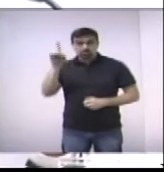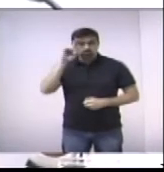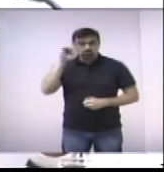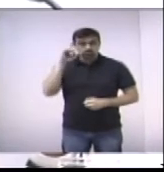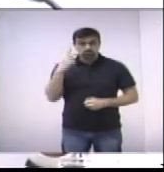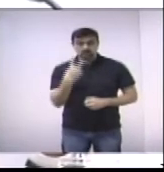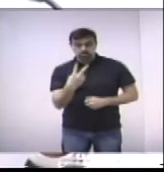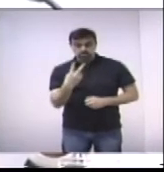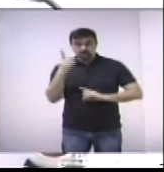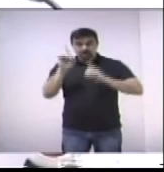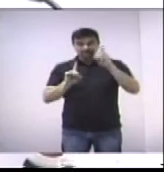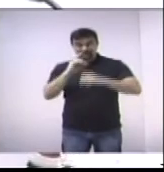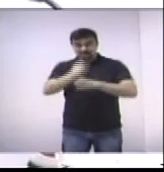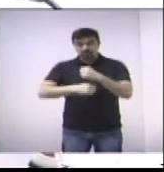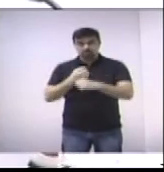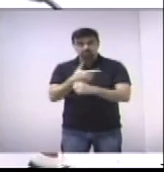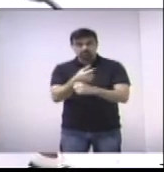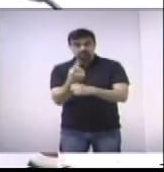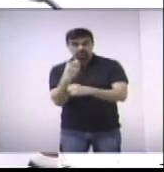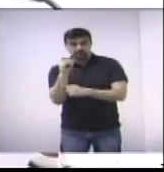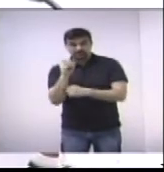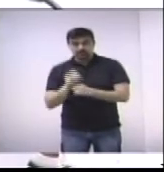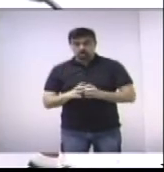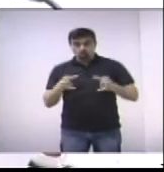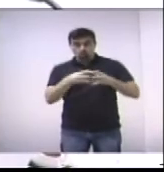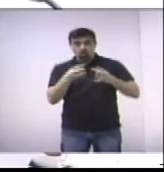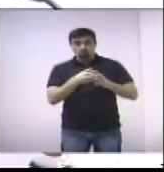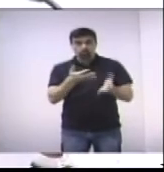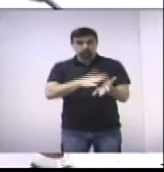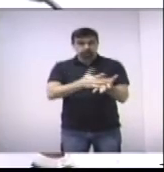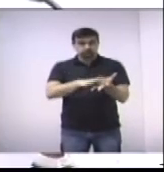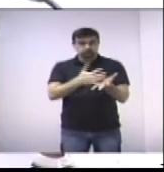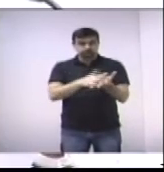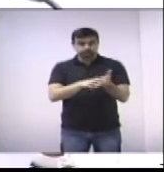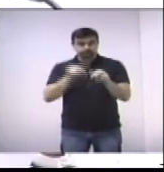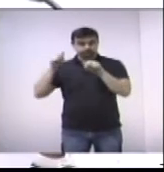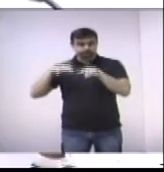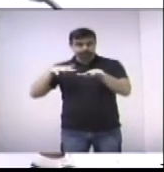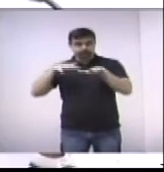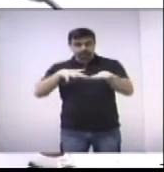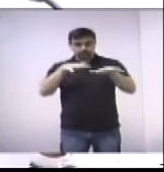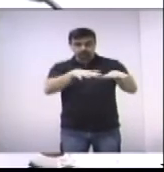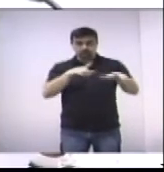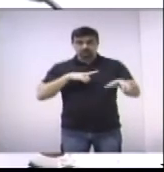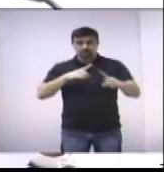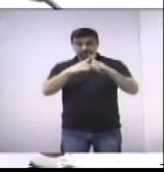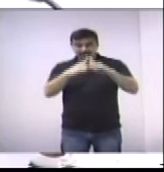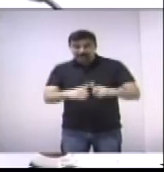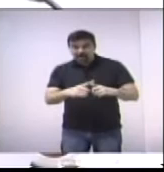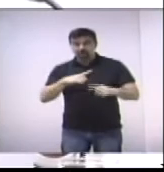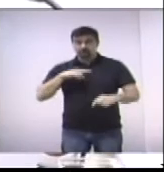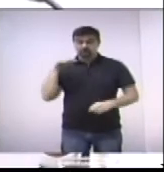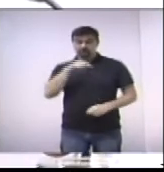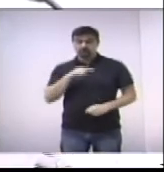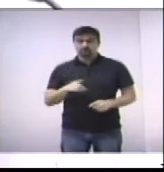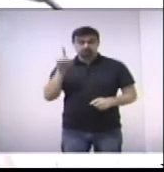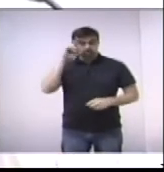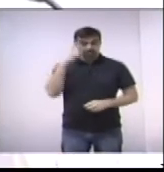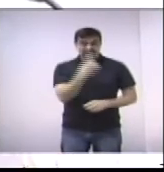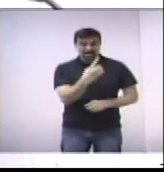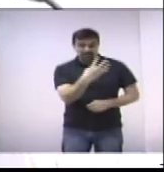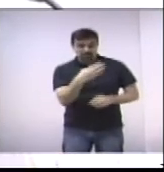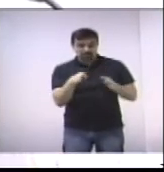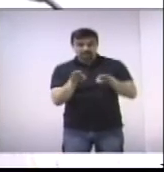dia 2 de fevereiro de 2010. Os desfiles shows das escolas de samba ocorreram nos dias 14 e 15 de fevereiro de